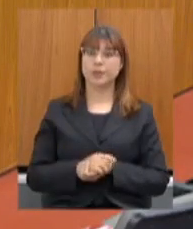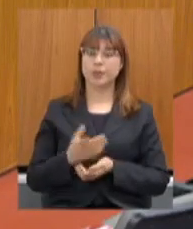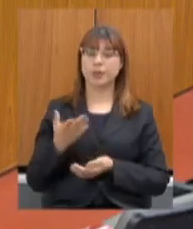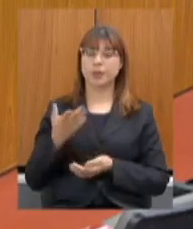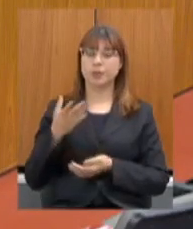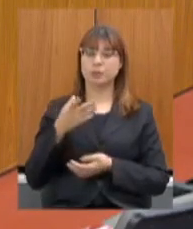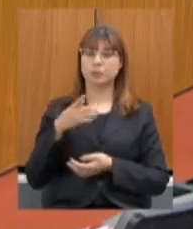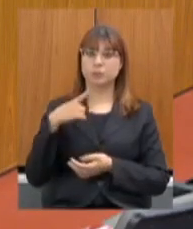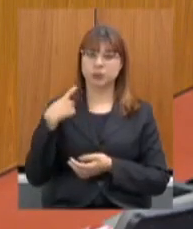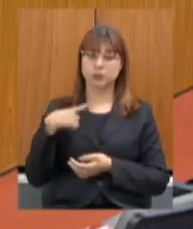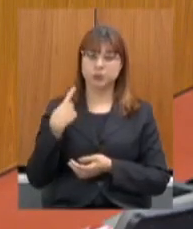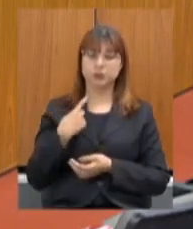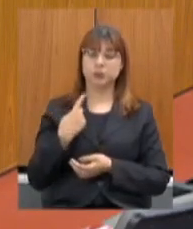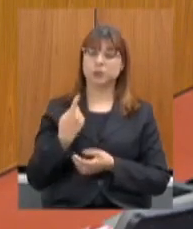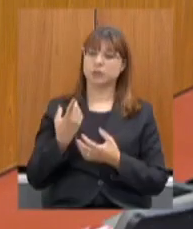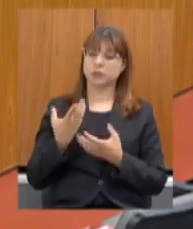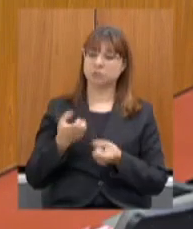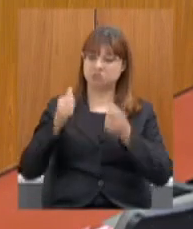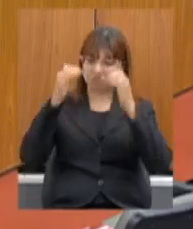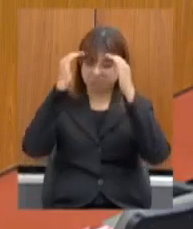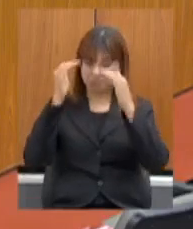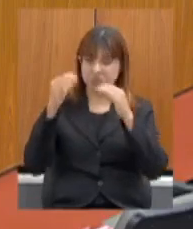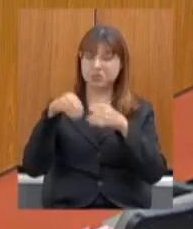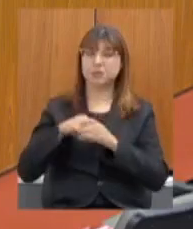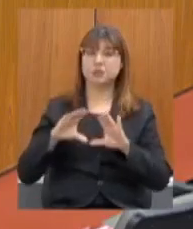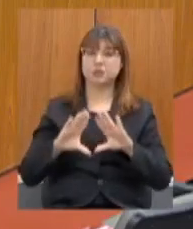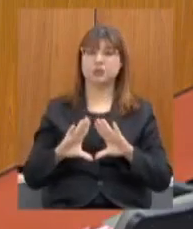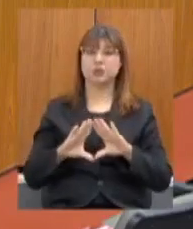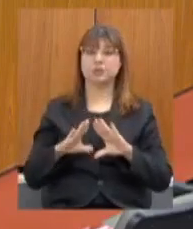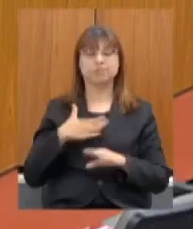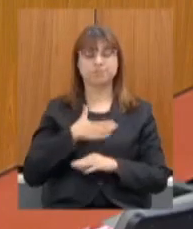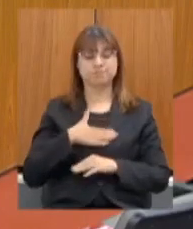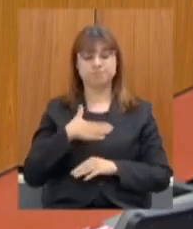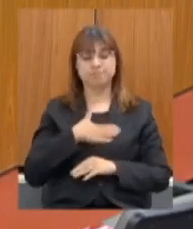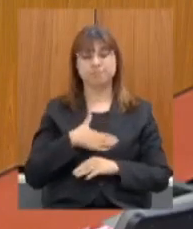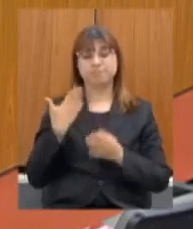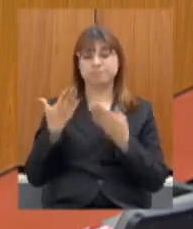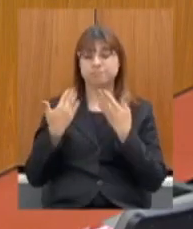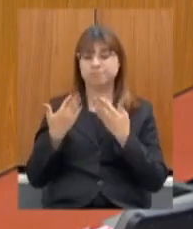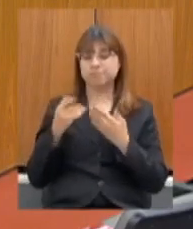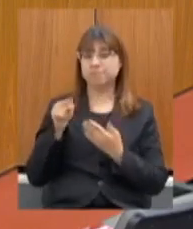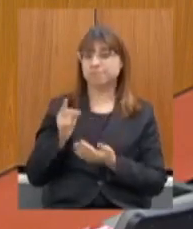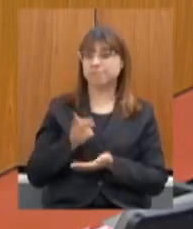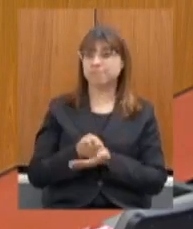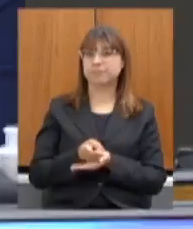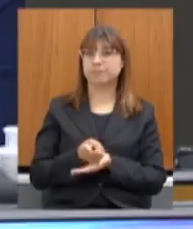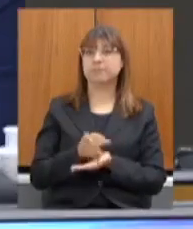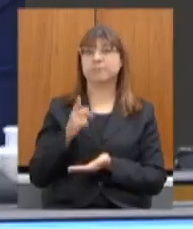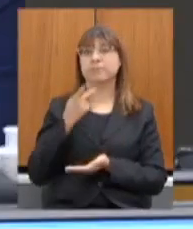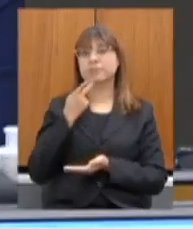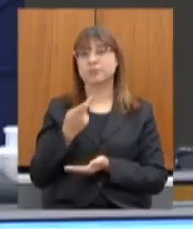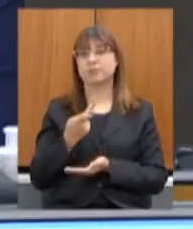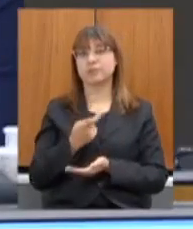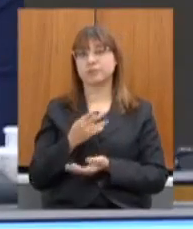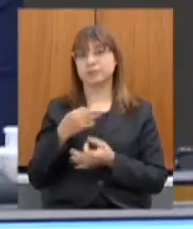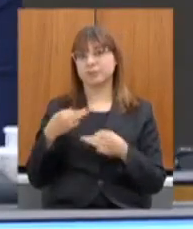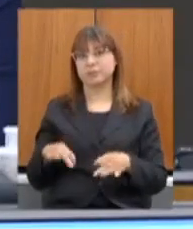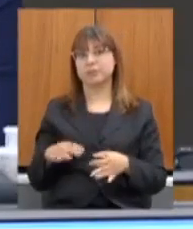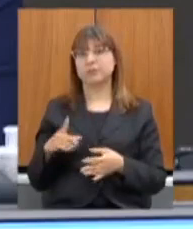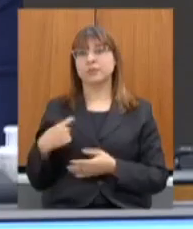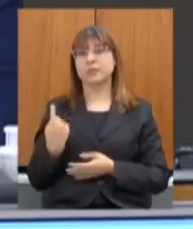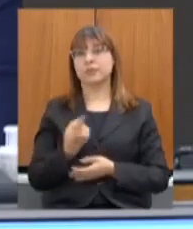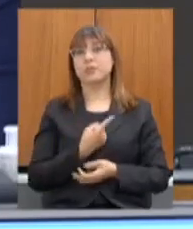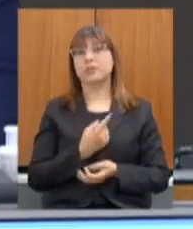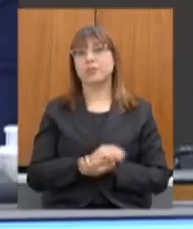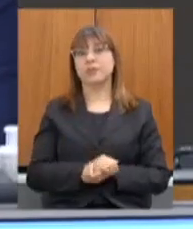respeitados aqui da Assembleia Legislativa, sempre um prazer poder falar com o senhor. Acho que o senhor tem razão. Nós temos